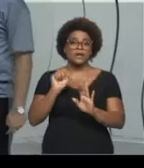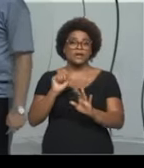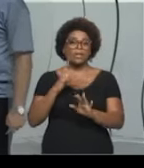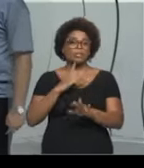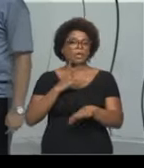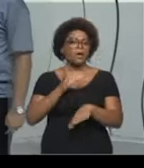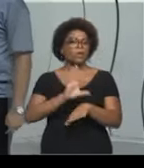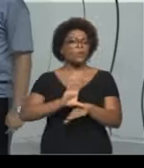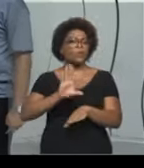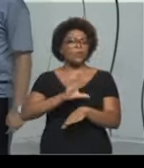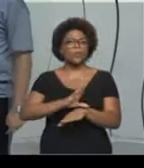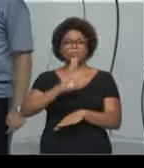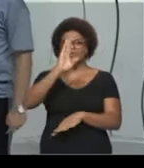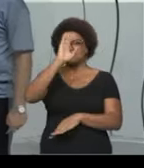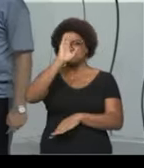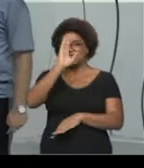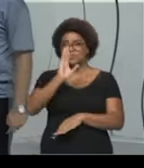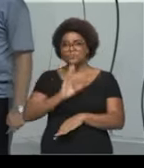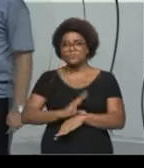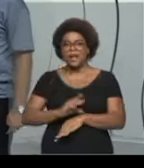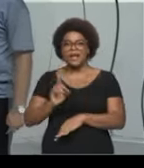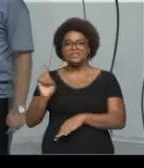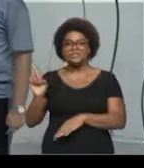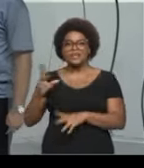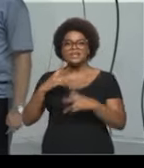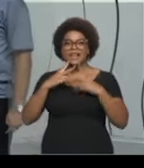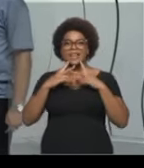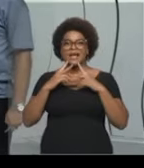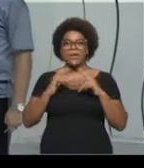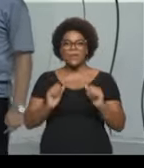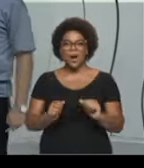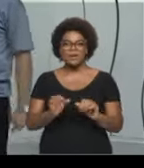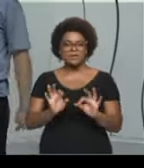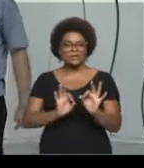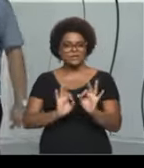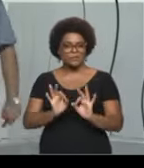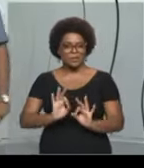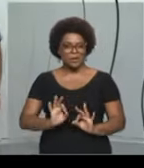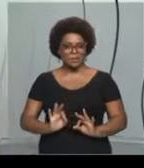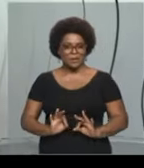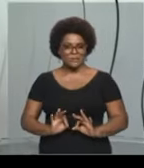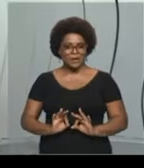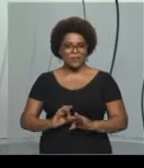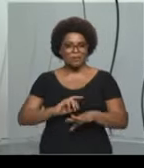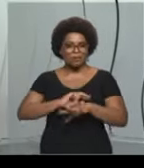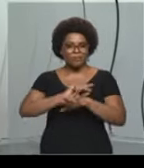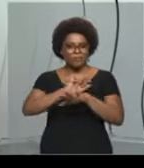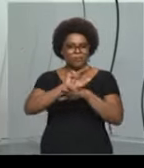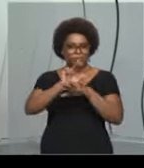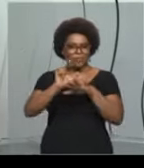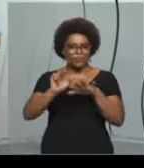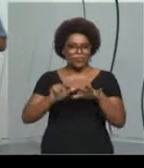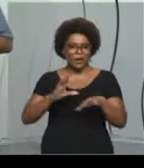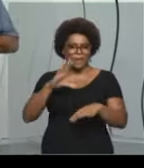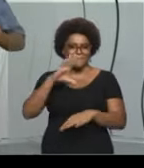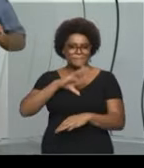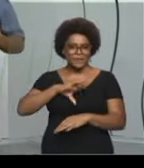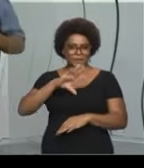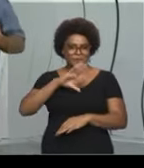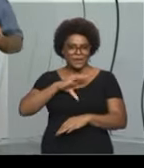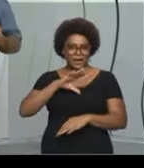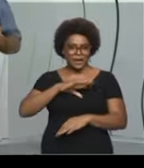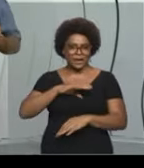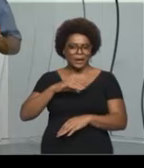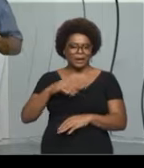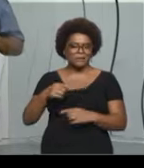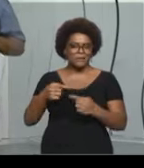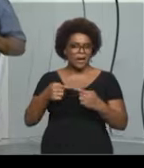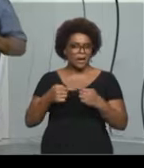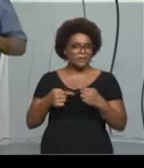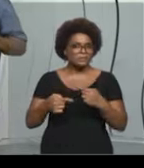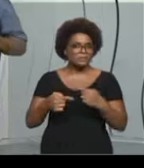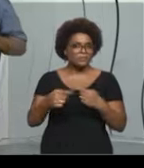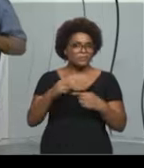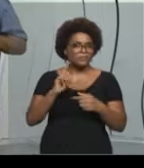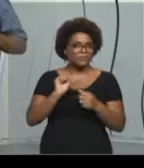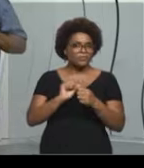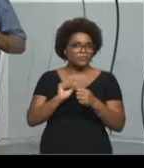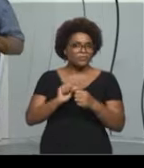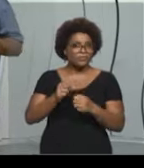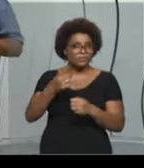de programação Python, diversos em português. Nesta semana eu fiz uma pesquisa e só nessa pesquisa eu